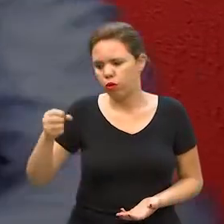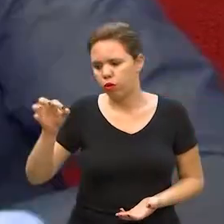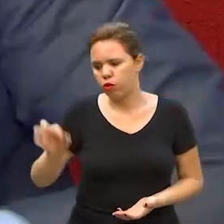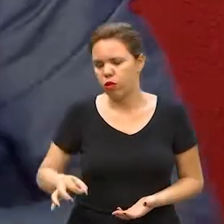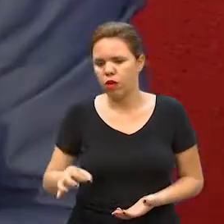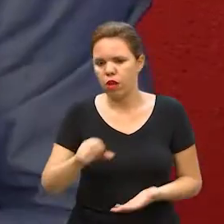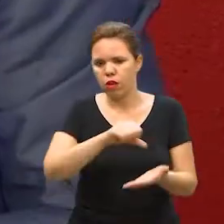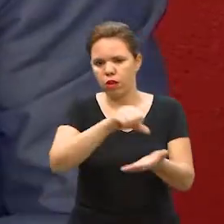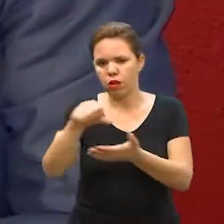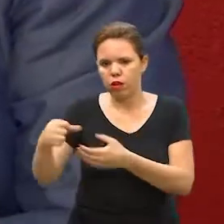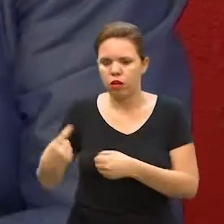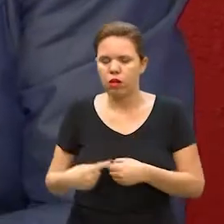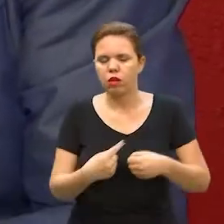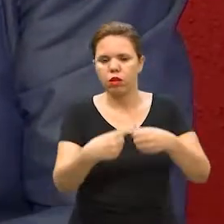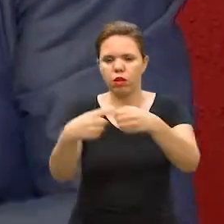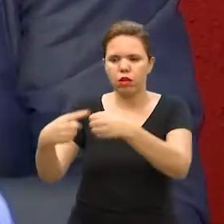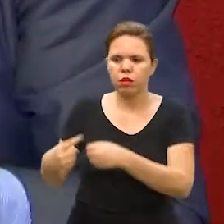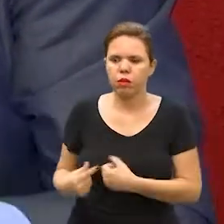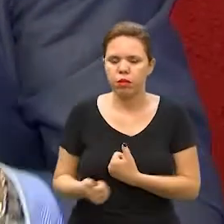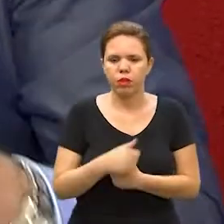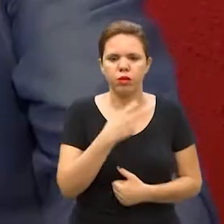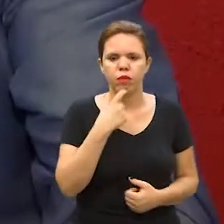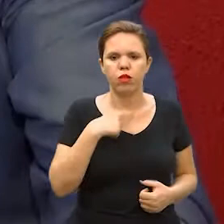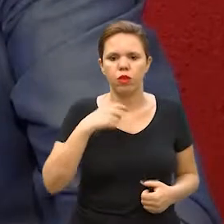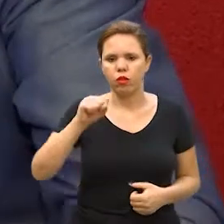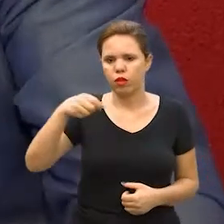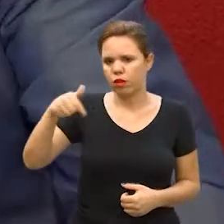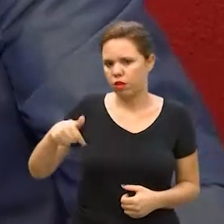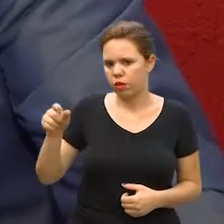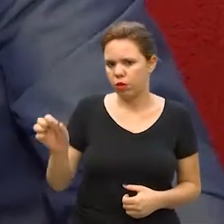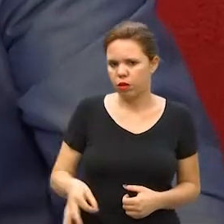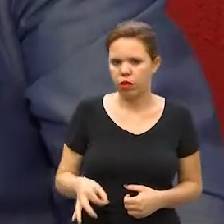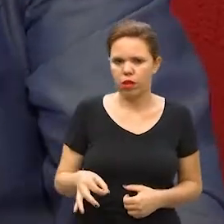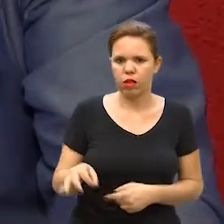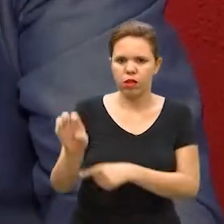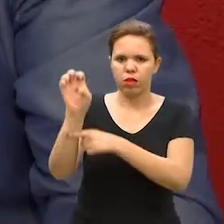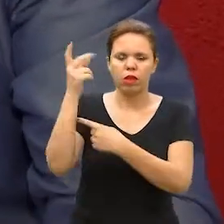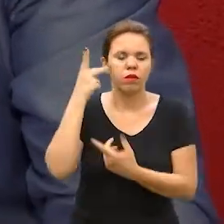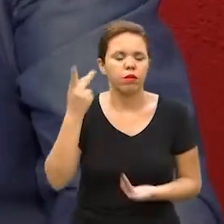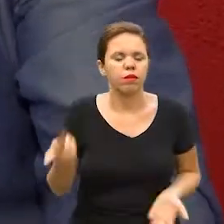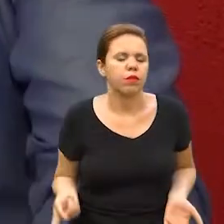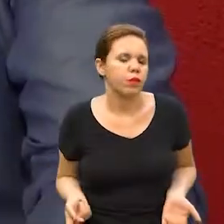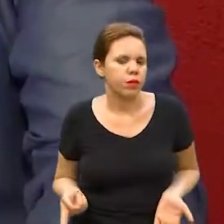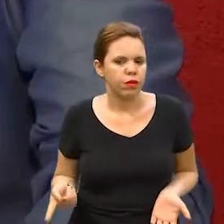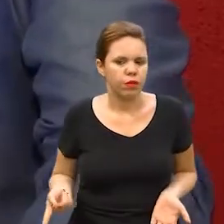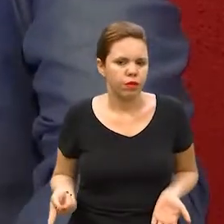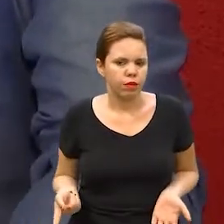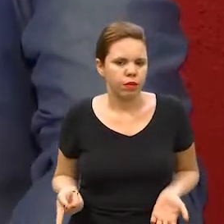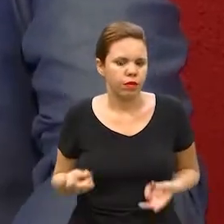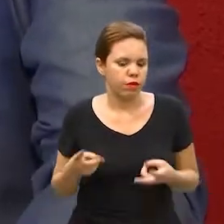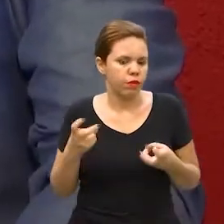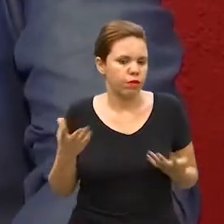região metropolitana de Campinas. 87% no estado de São Paulo. Note,